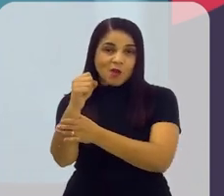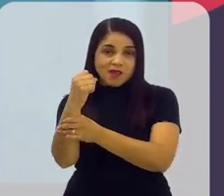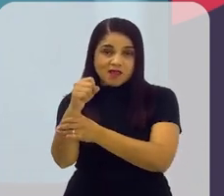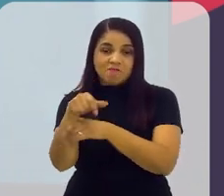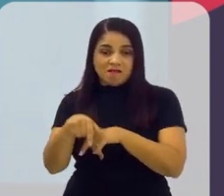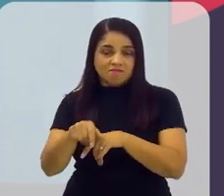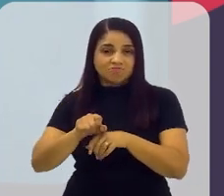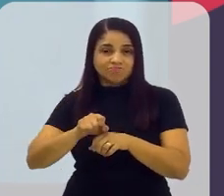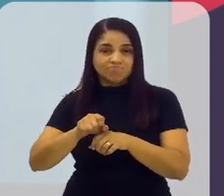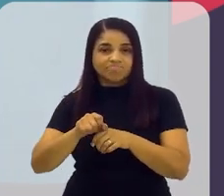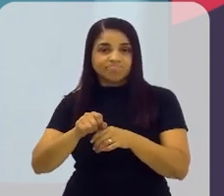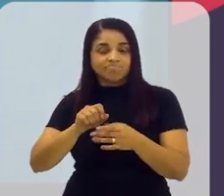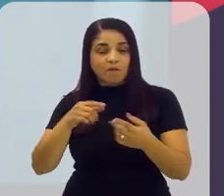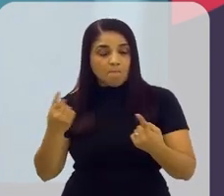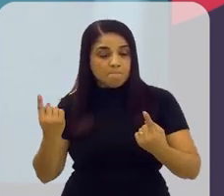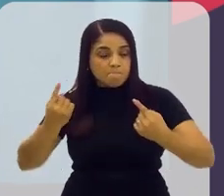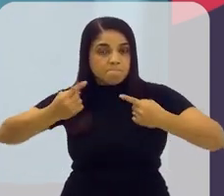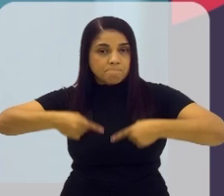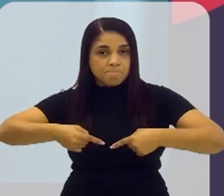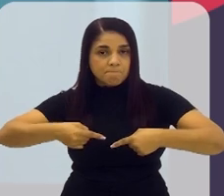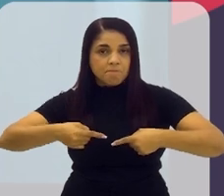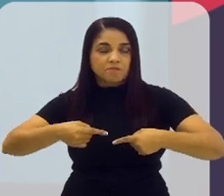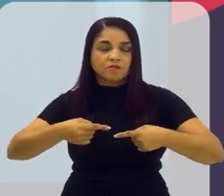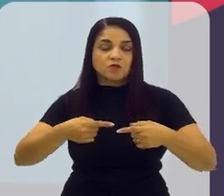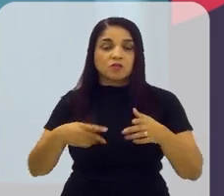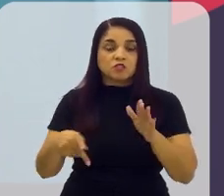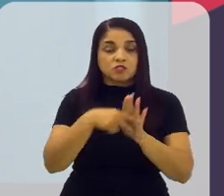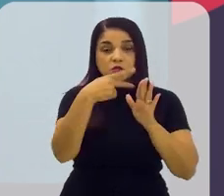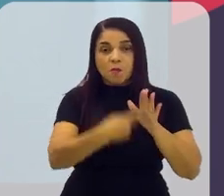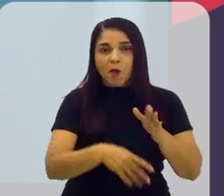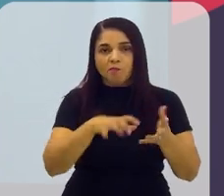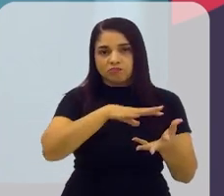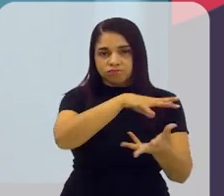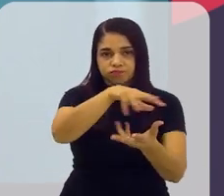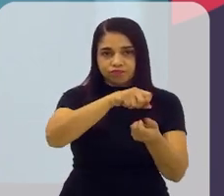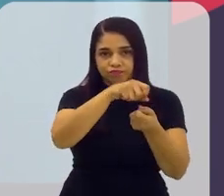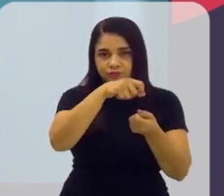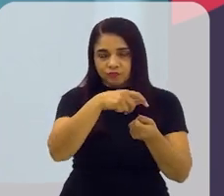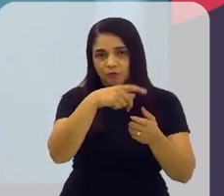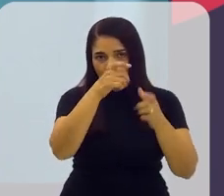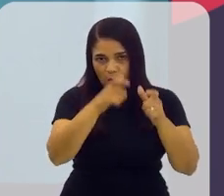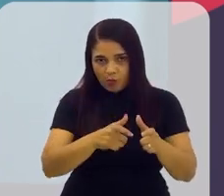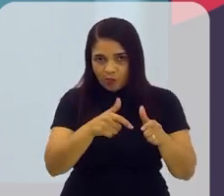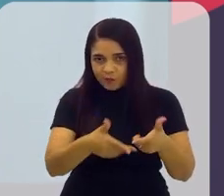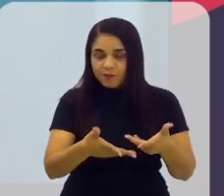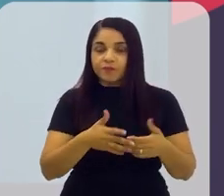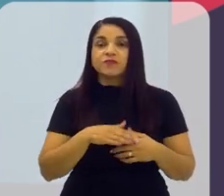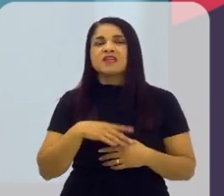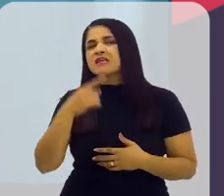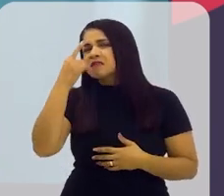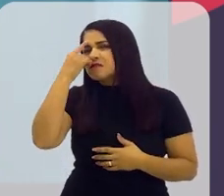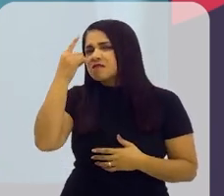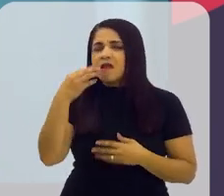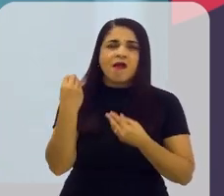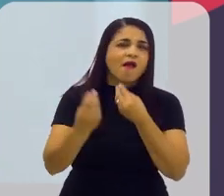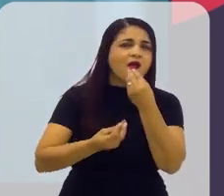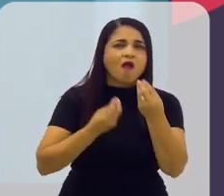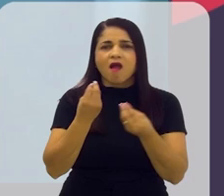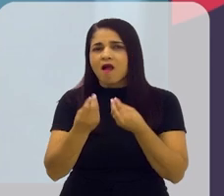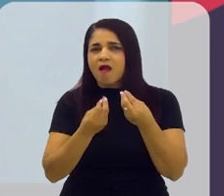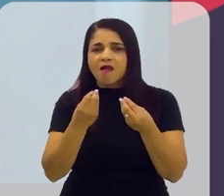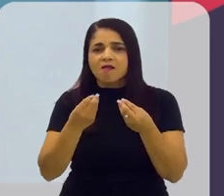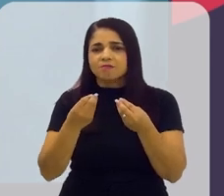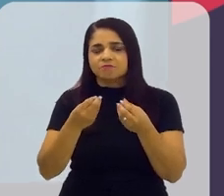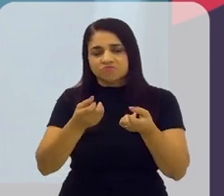de restinga. E ela pode estar entrando em conflito ali, competindo com as espécies nativas. Tem alguma ideia? Vocês têm